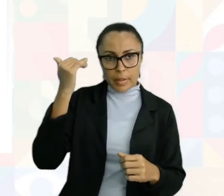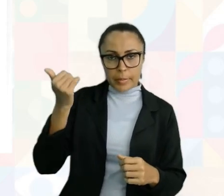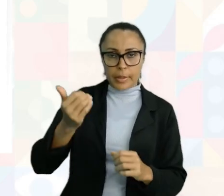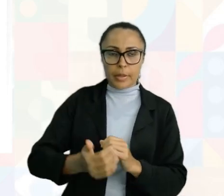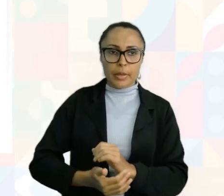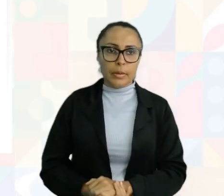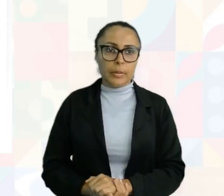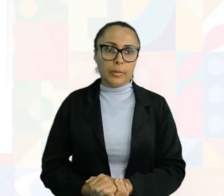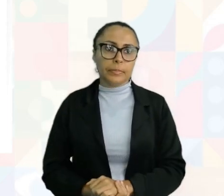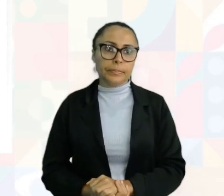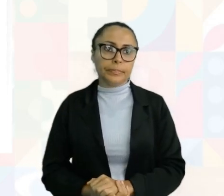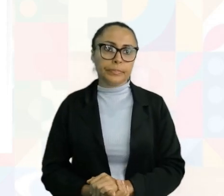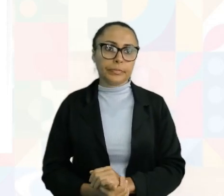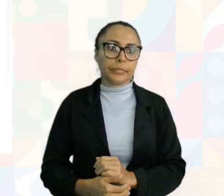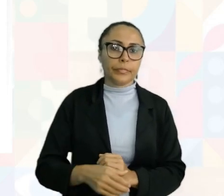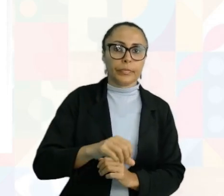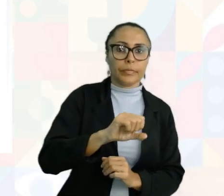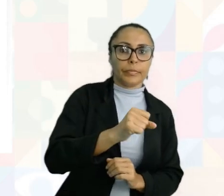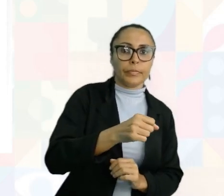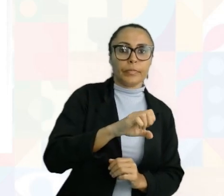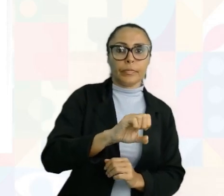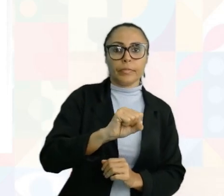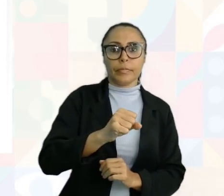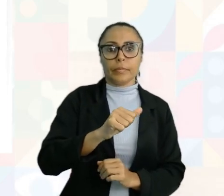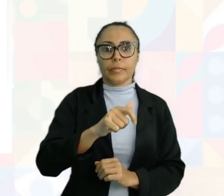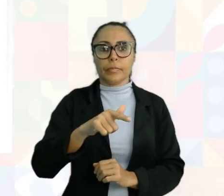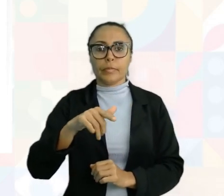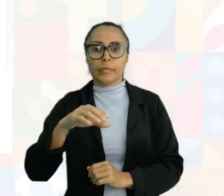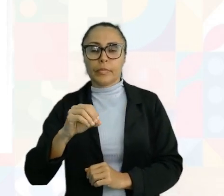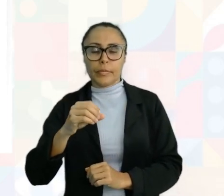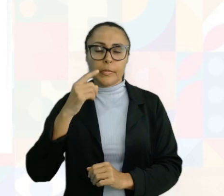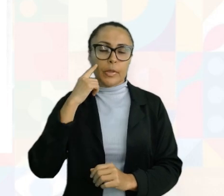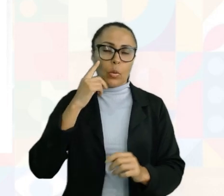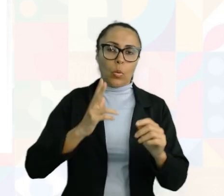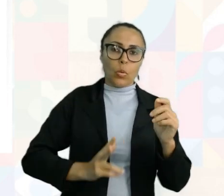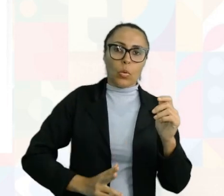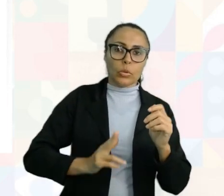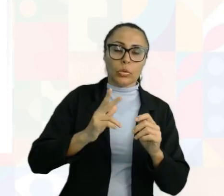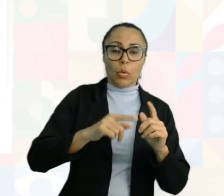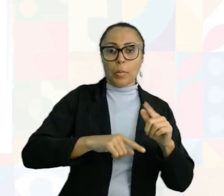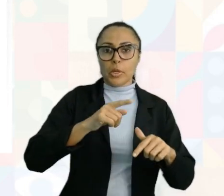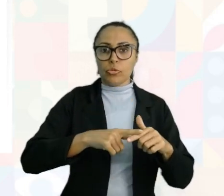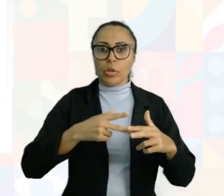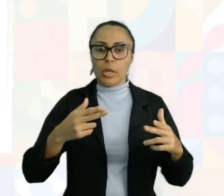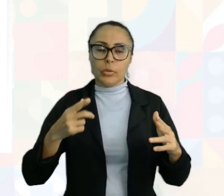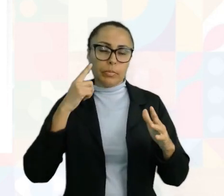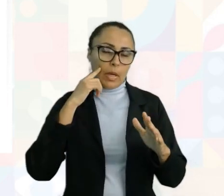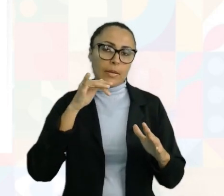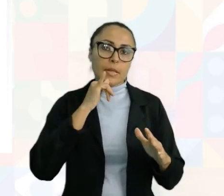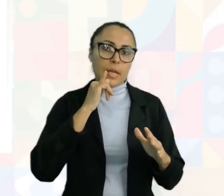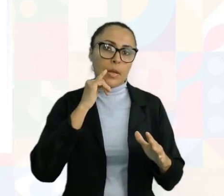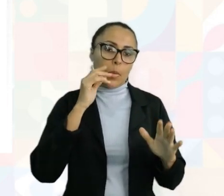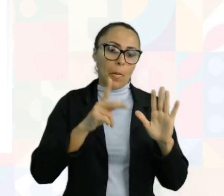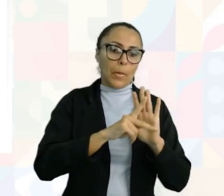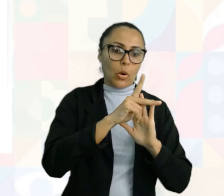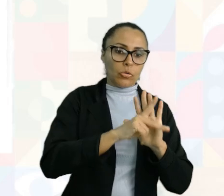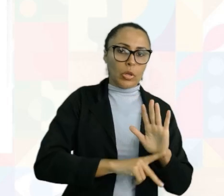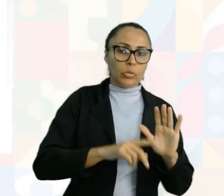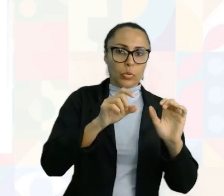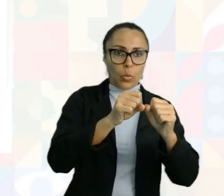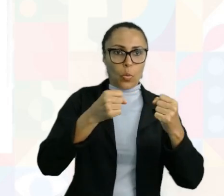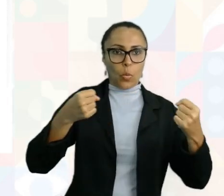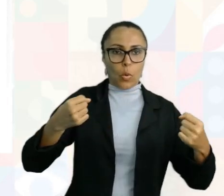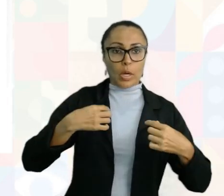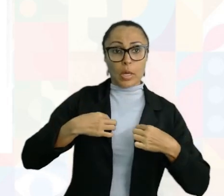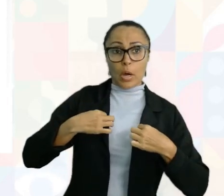A seção, né, que é o corte do objeto. Né? Quando a gente faz, por exemplo, um projeto de um guarda-roupa ou um